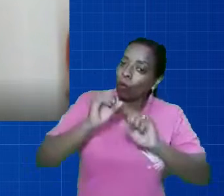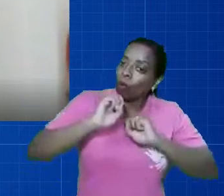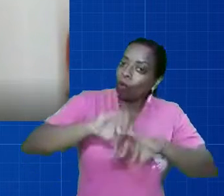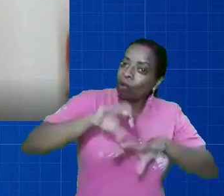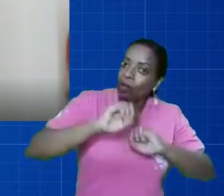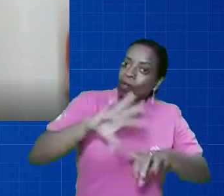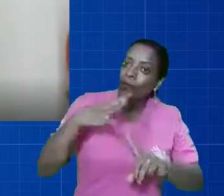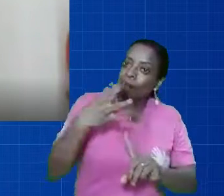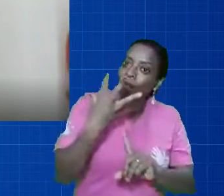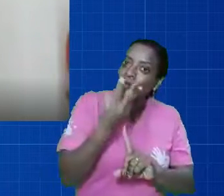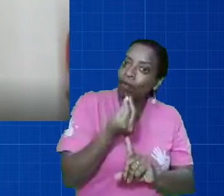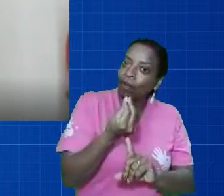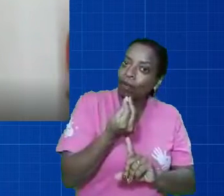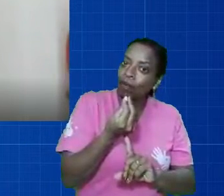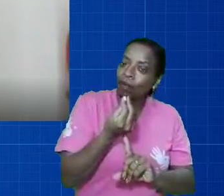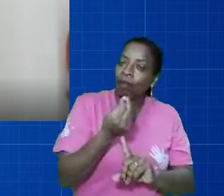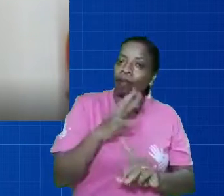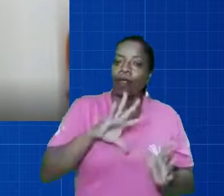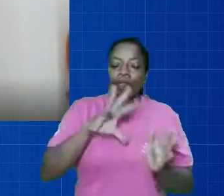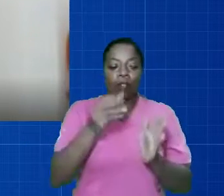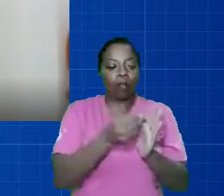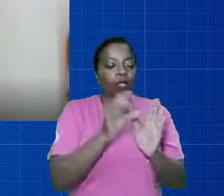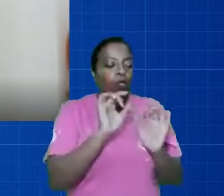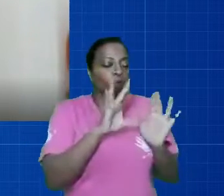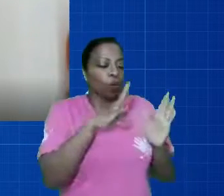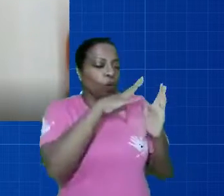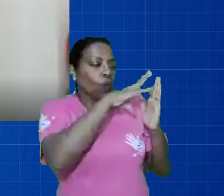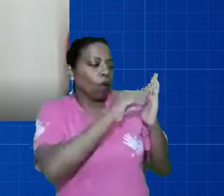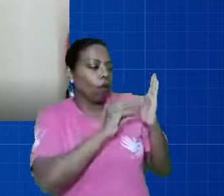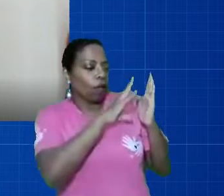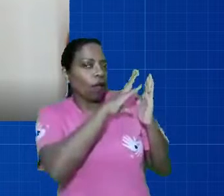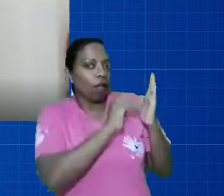ligada à técnica e ao modelo, né, então, a oficina ali